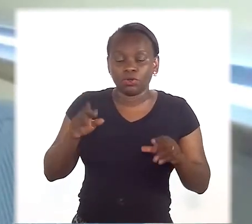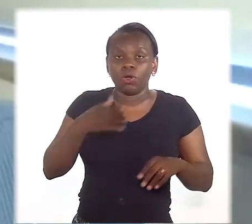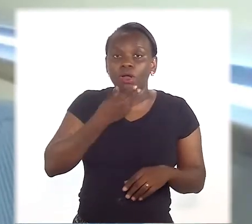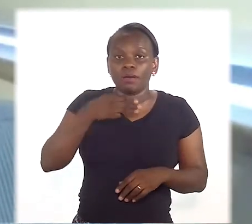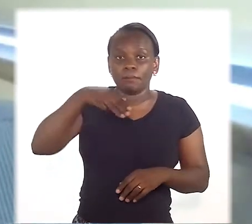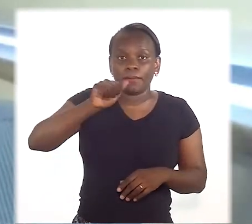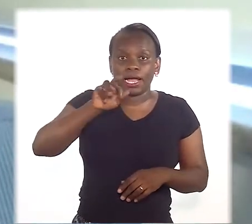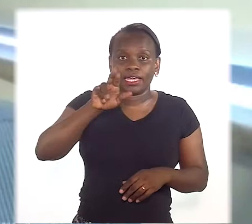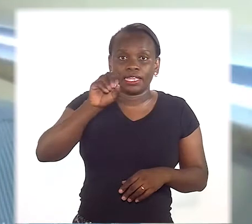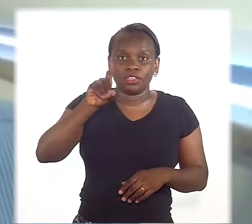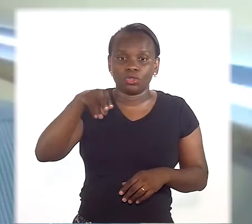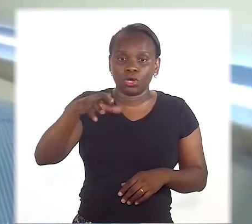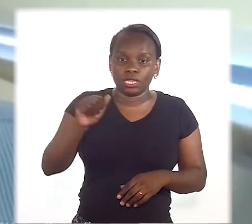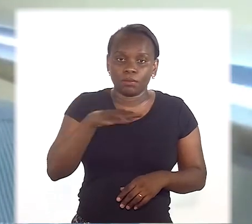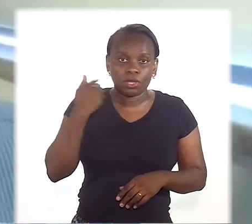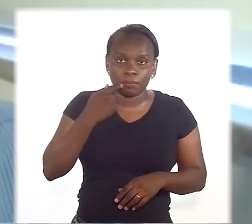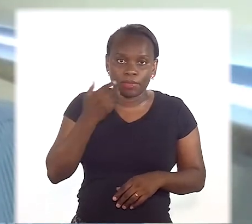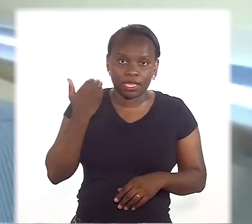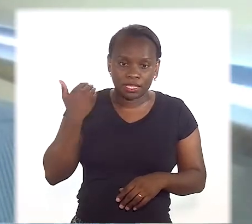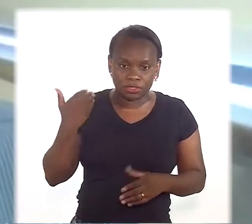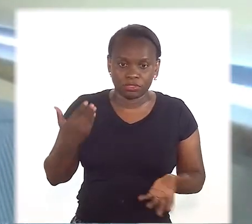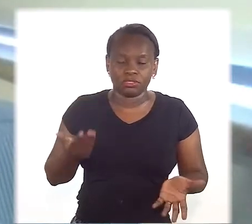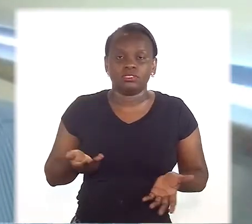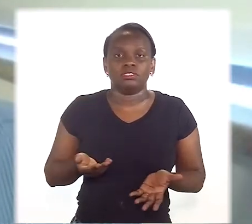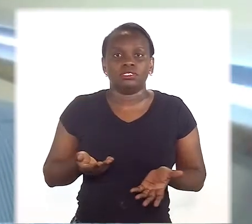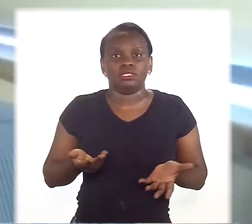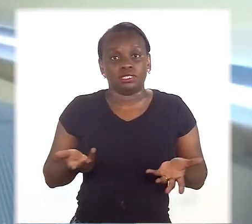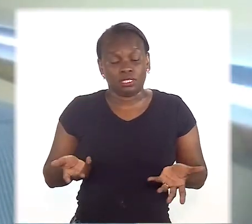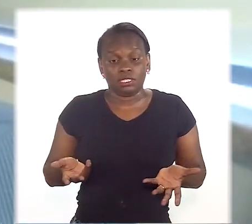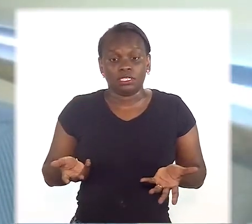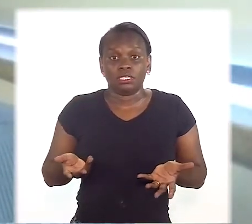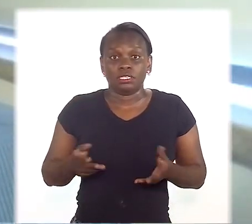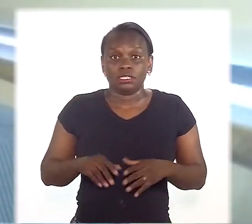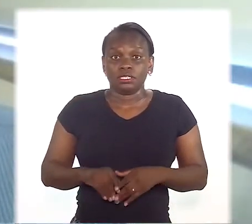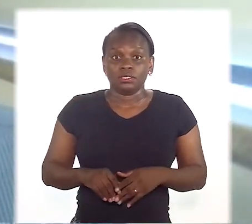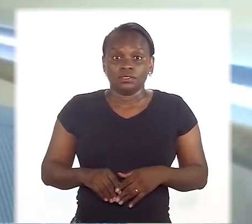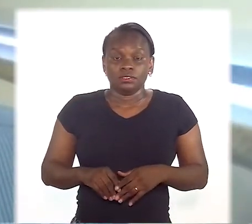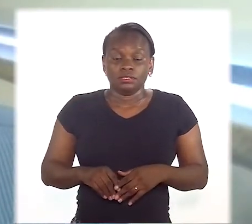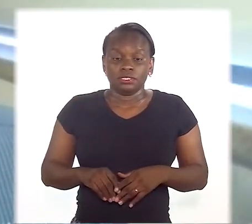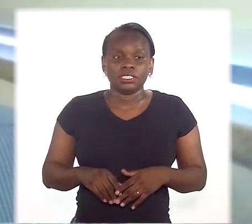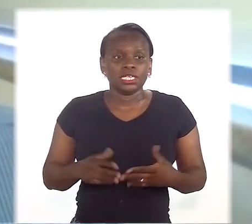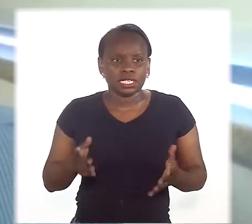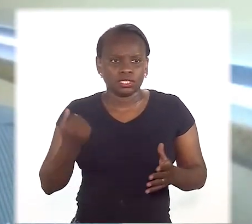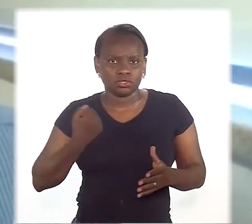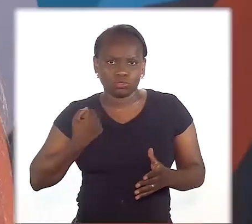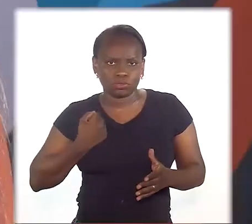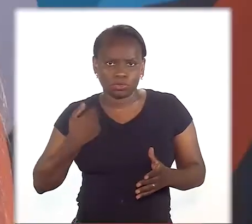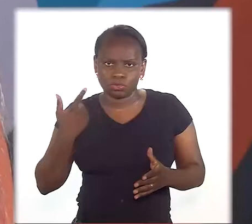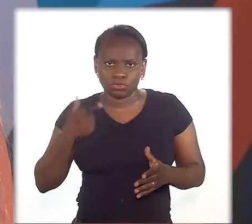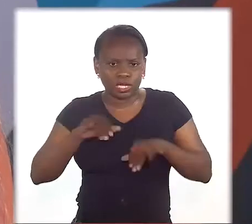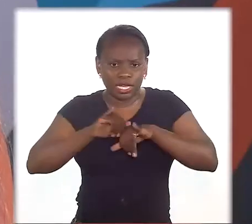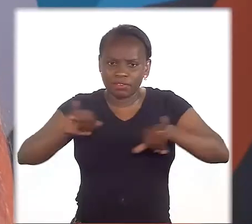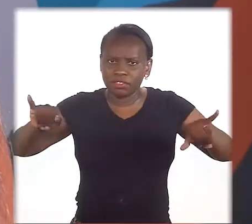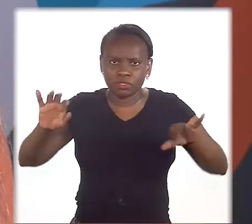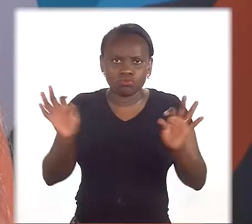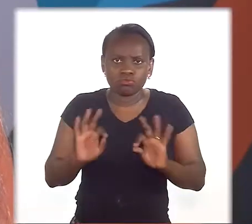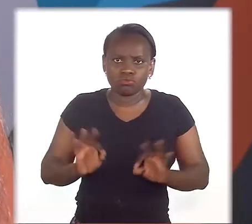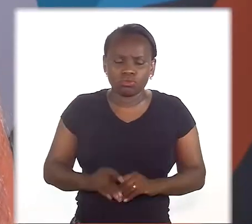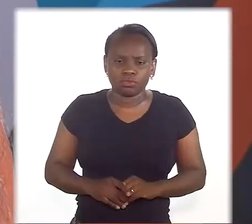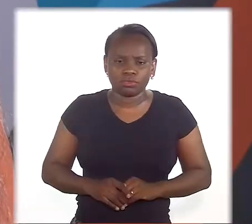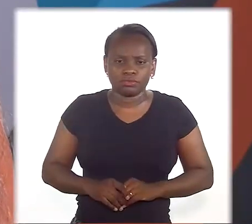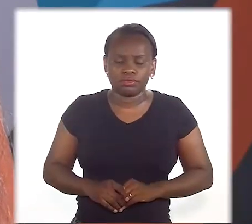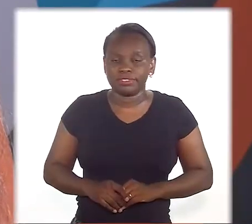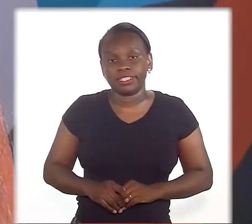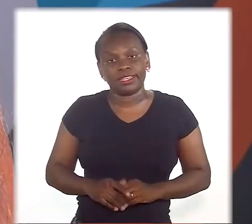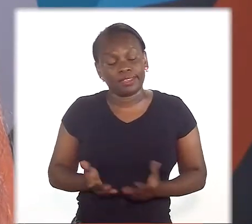como Maradona, que acabou de falecer por esses dias, né? Enfim. E esses números não são divulgados, né,